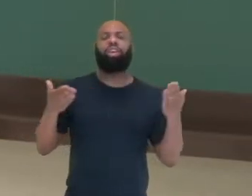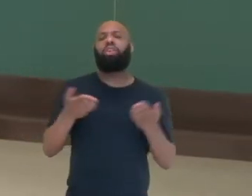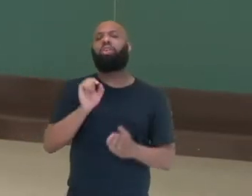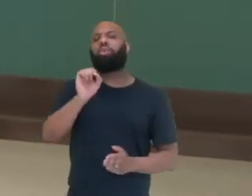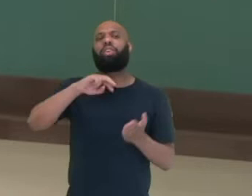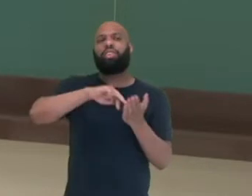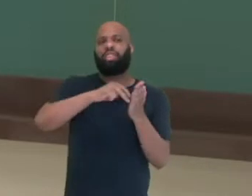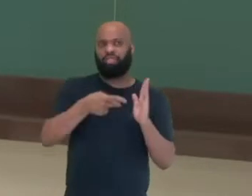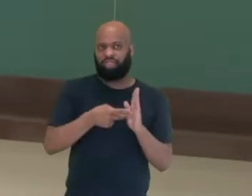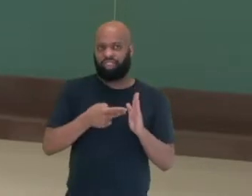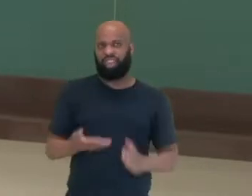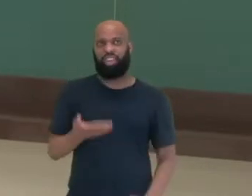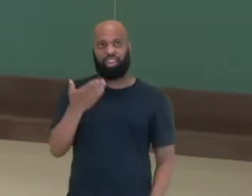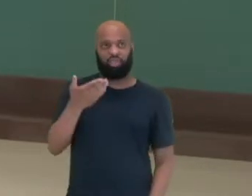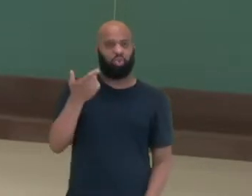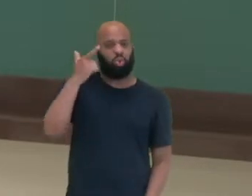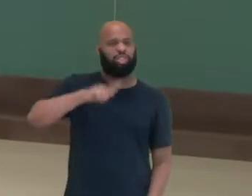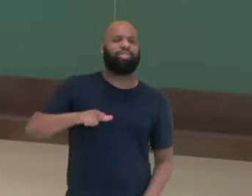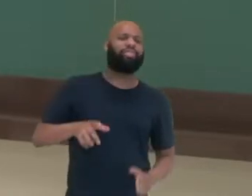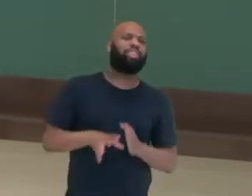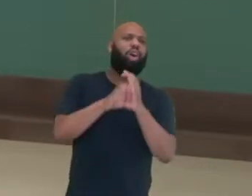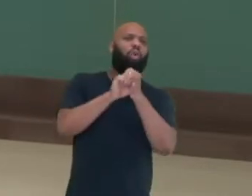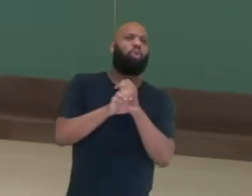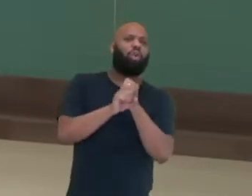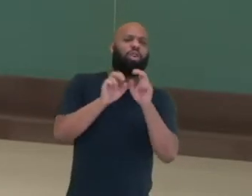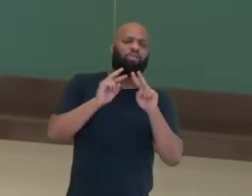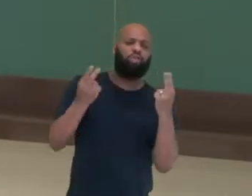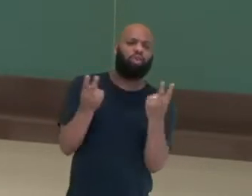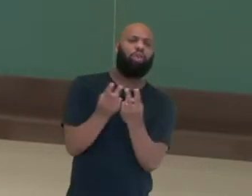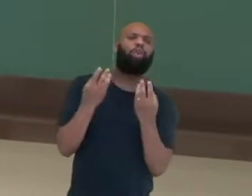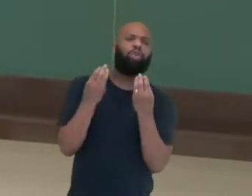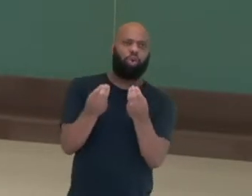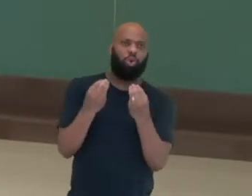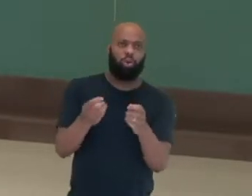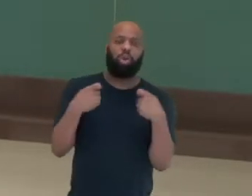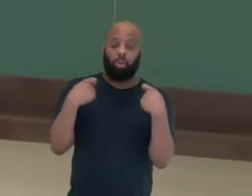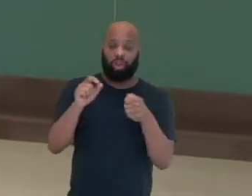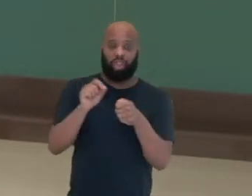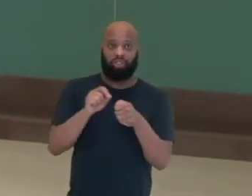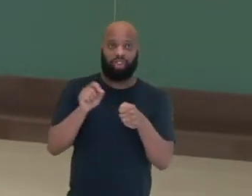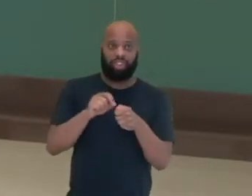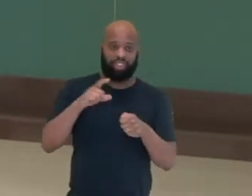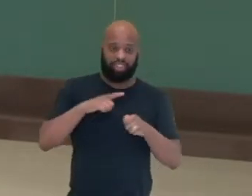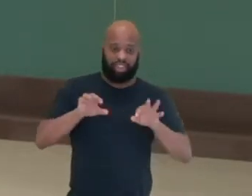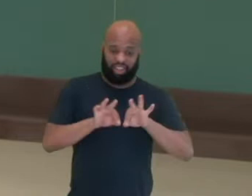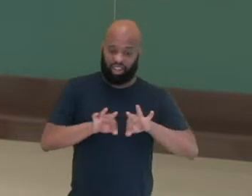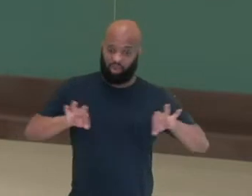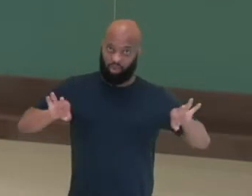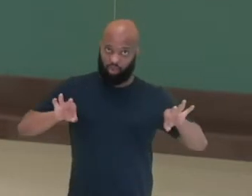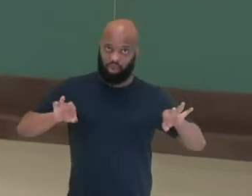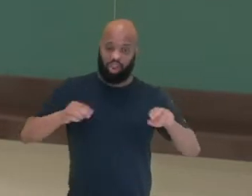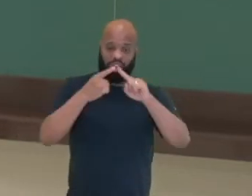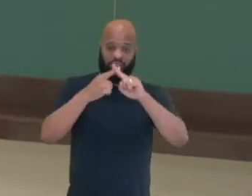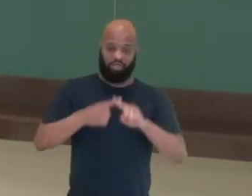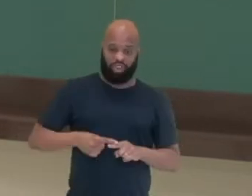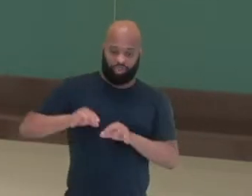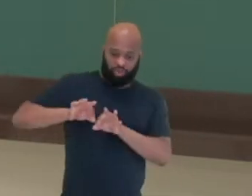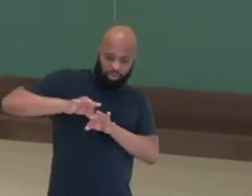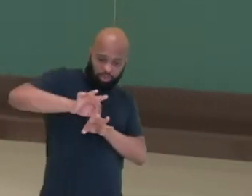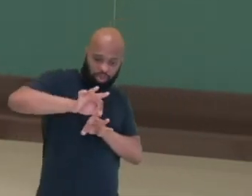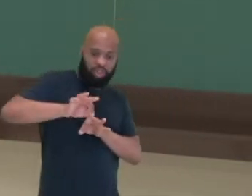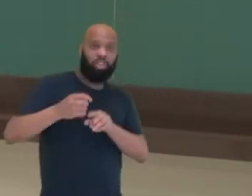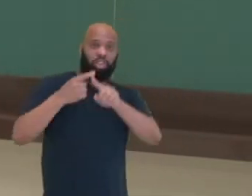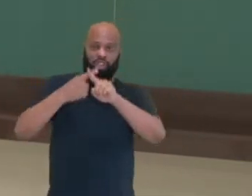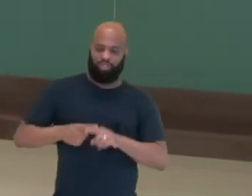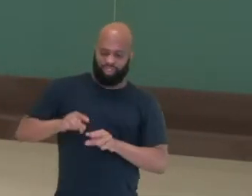que quer dizer para calcular? Como que a gente faz para calcular o volume? A gente multiplica a largura vezes o comprimento